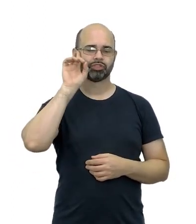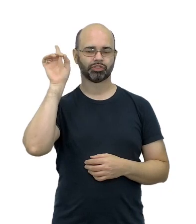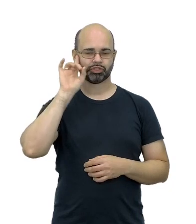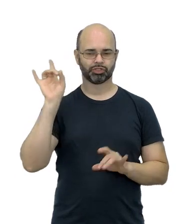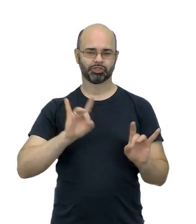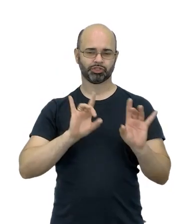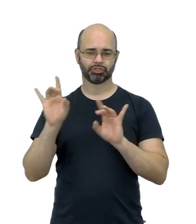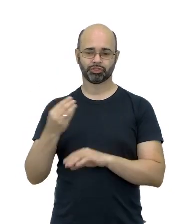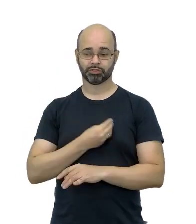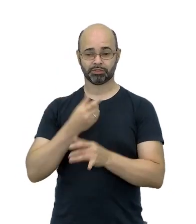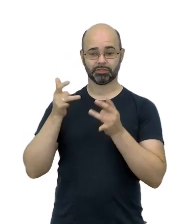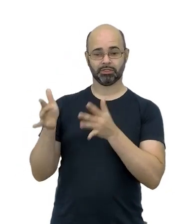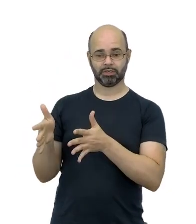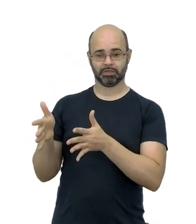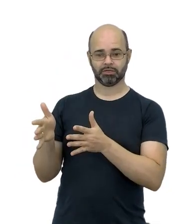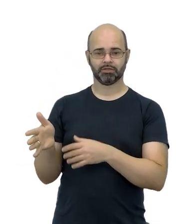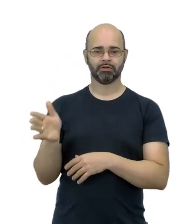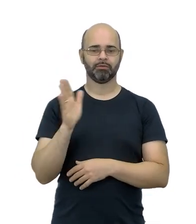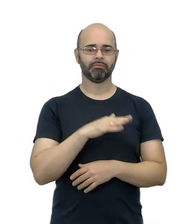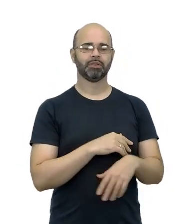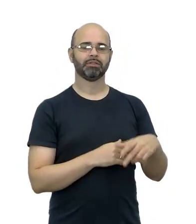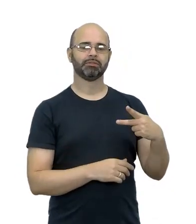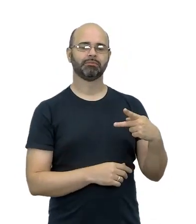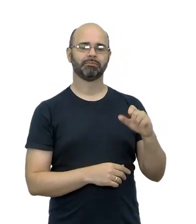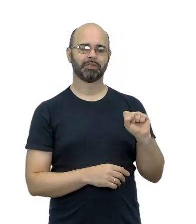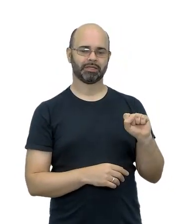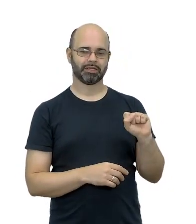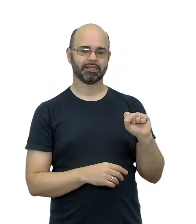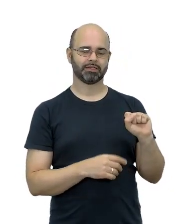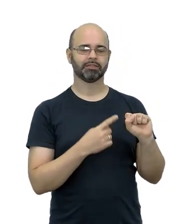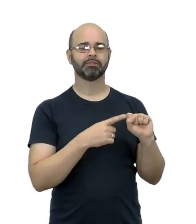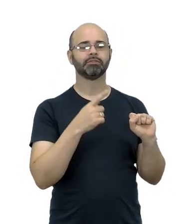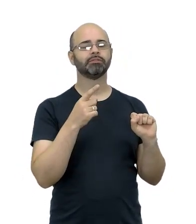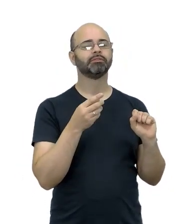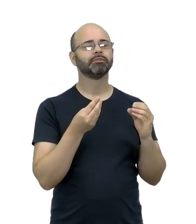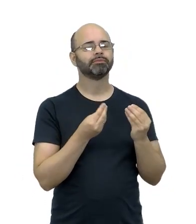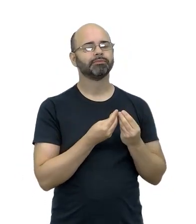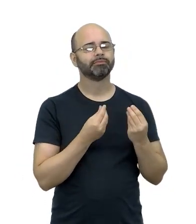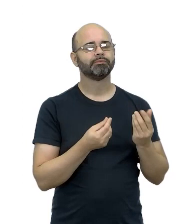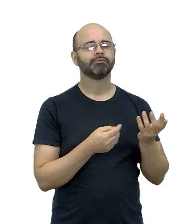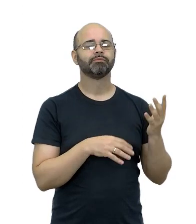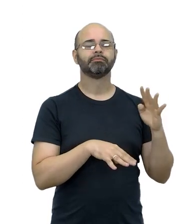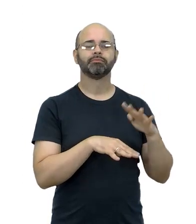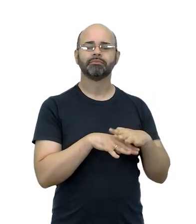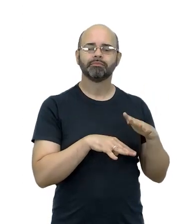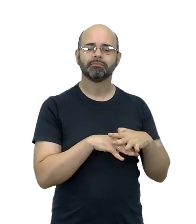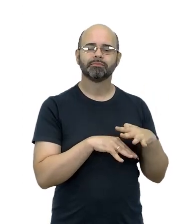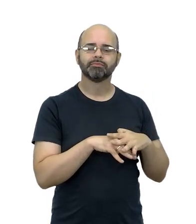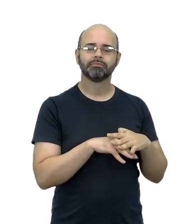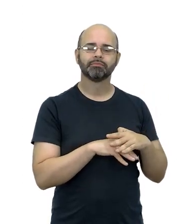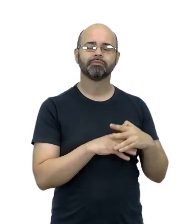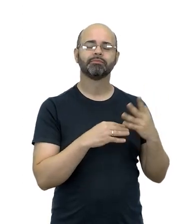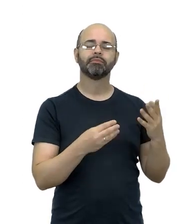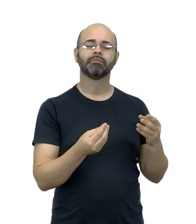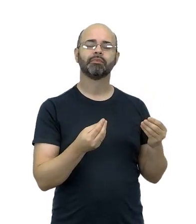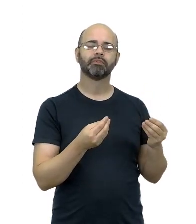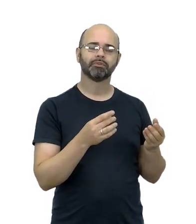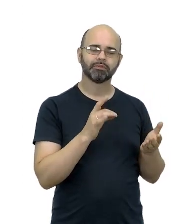e Serrazina fazem uma menção, no fundo, da própria matemática e o quanto que a